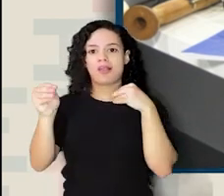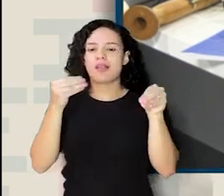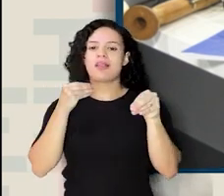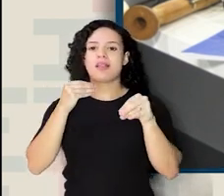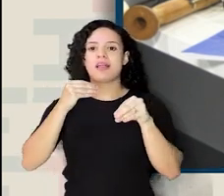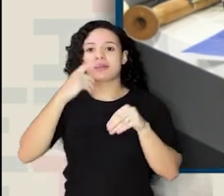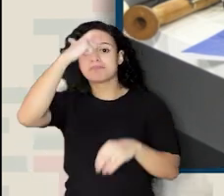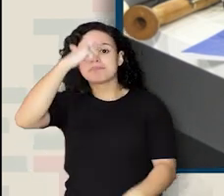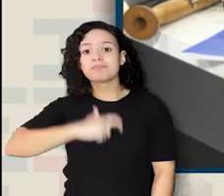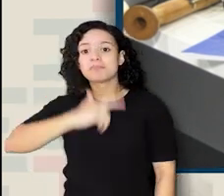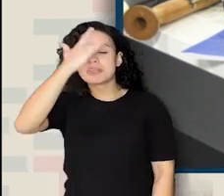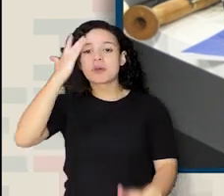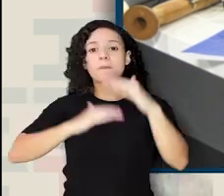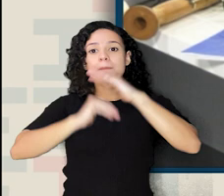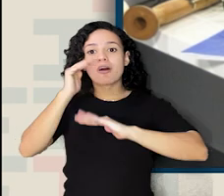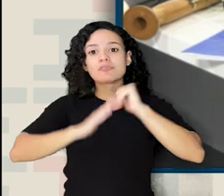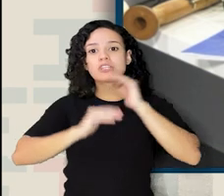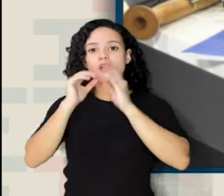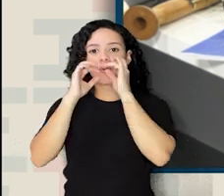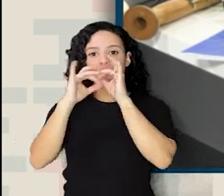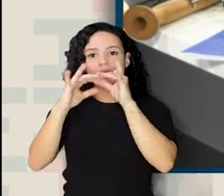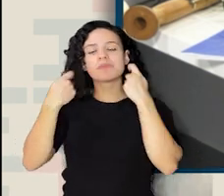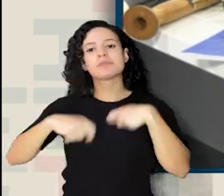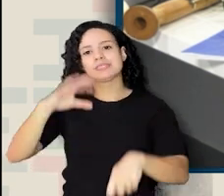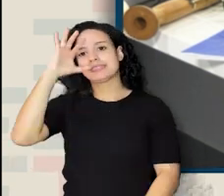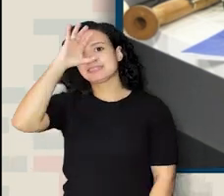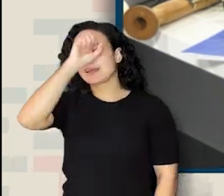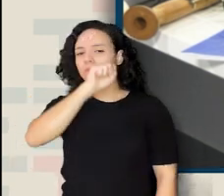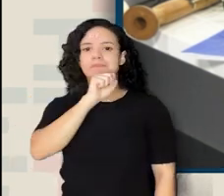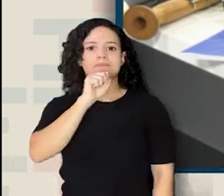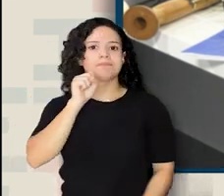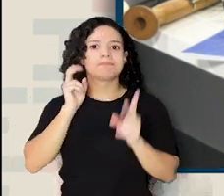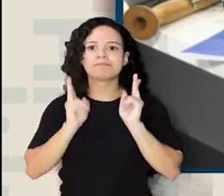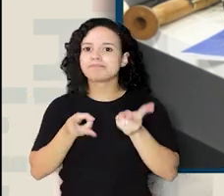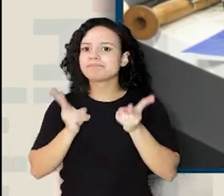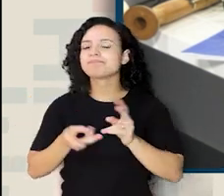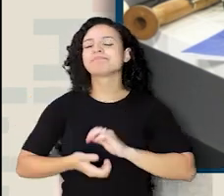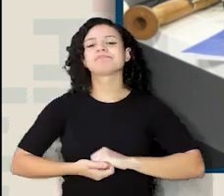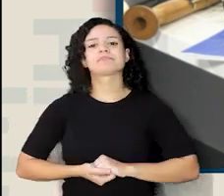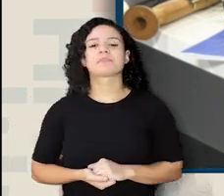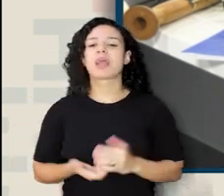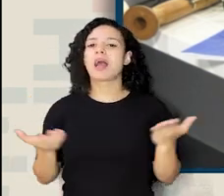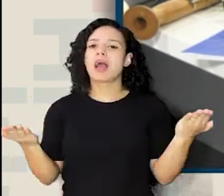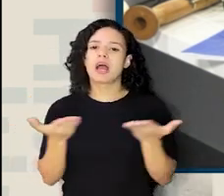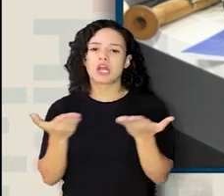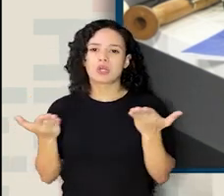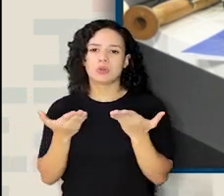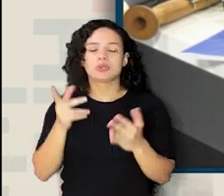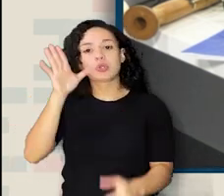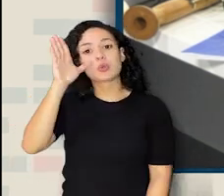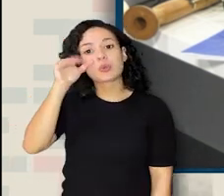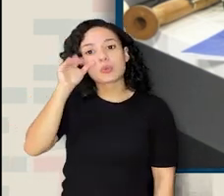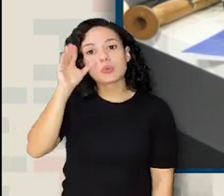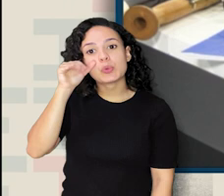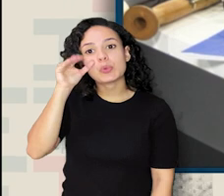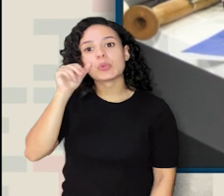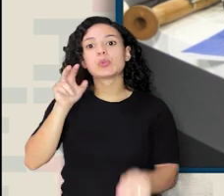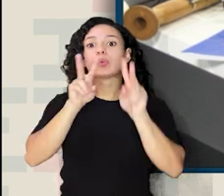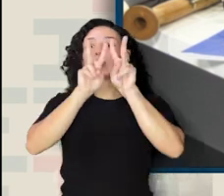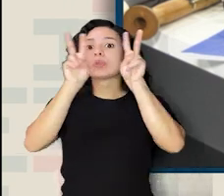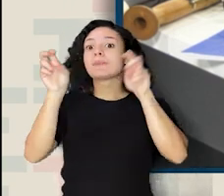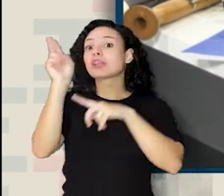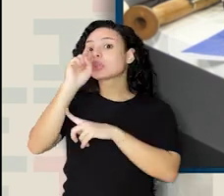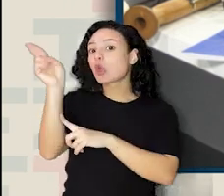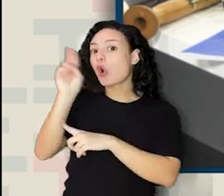uma flexibilidade que o flautista doce precisa adquirir, desde sempre, tá? Agora um pouquinho